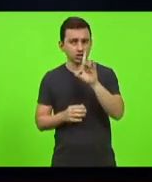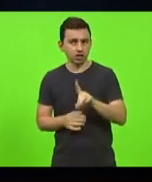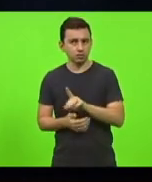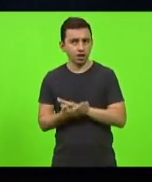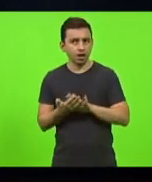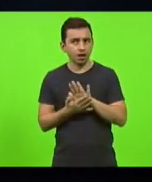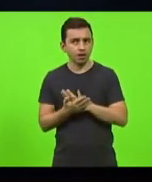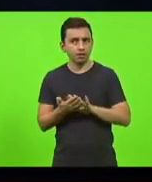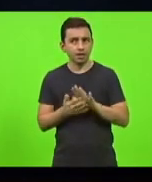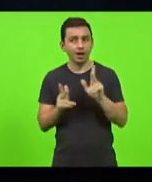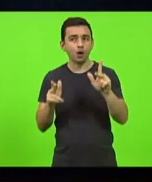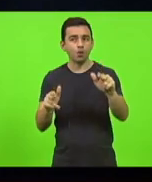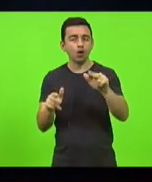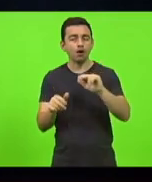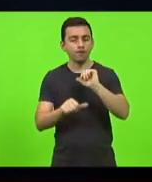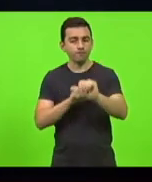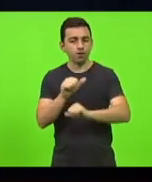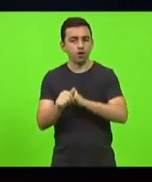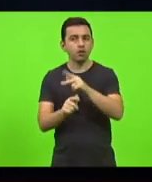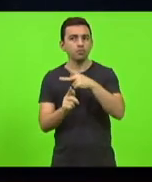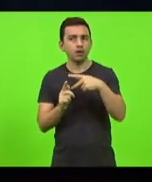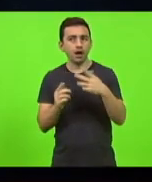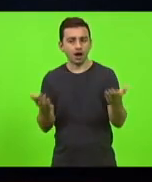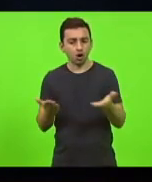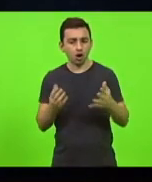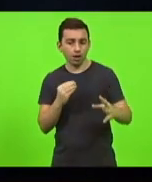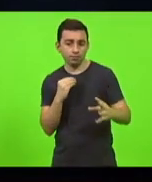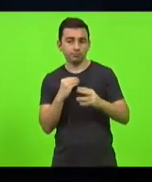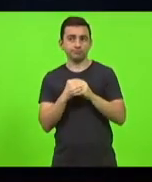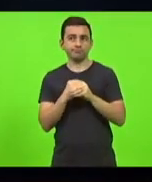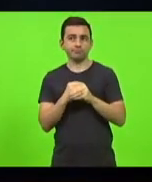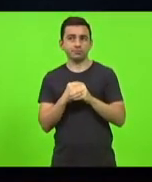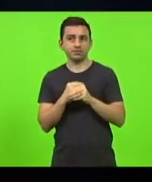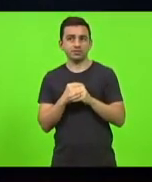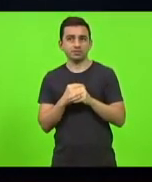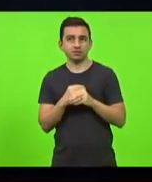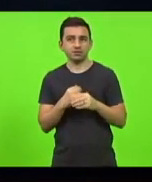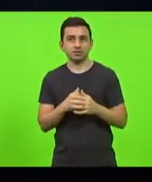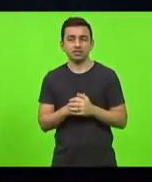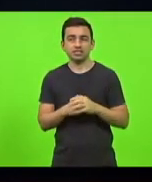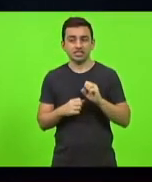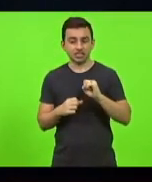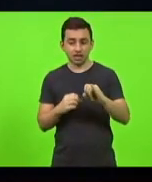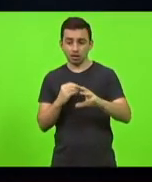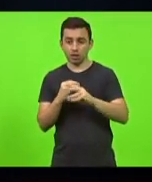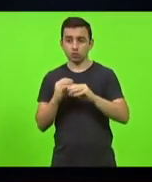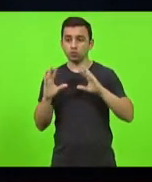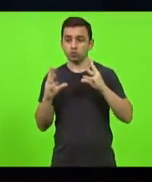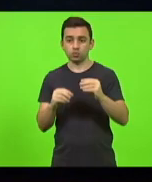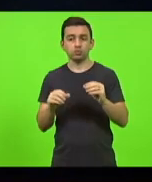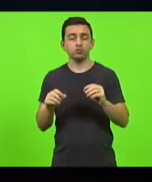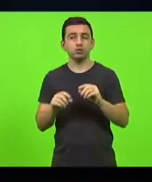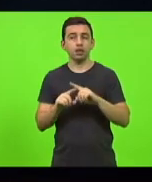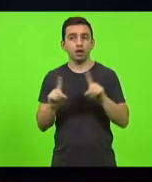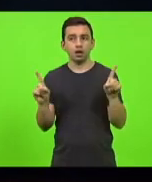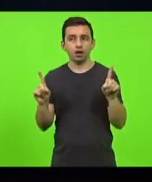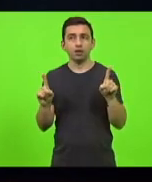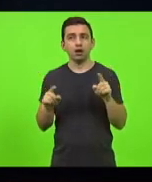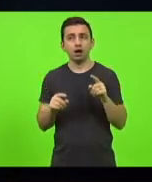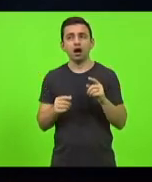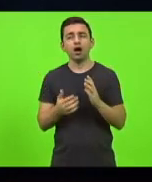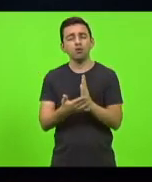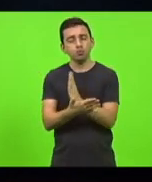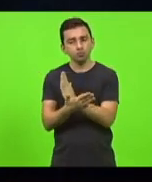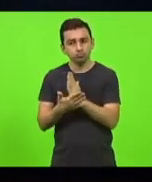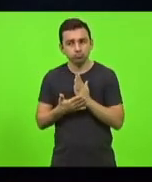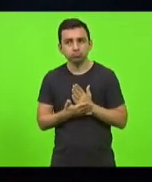da reforma. Na realidade, está agregando. Se não está agregando para todos, mas para um grupo está. Então, eu fico um